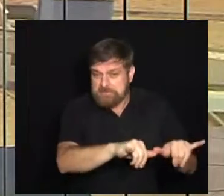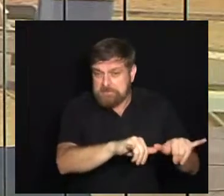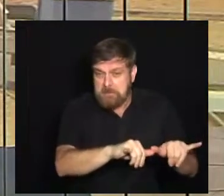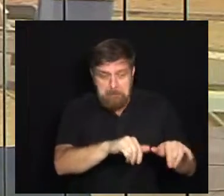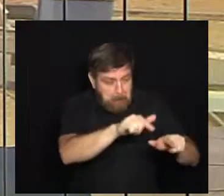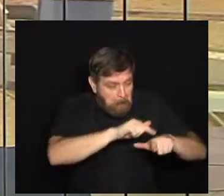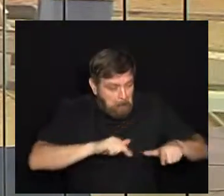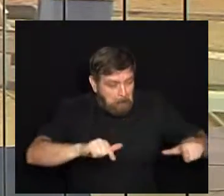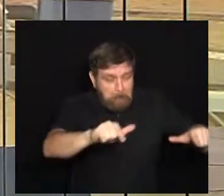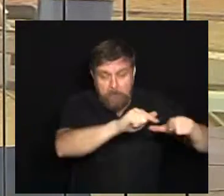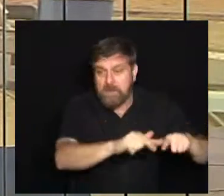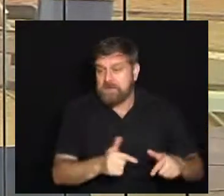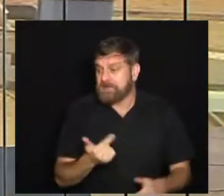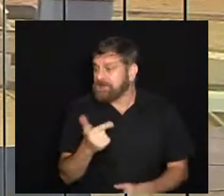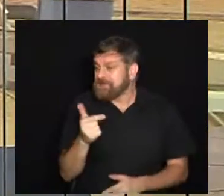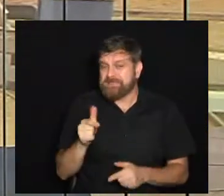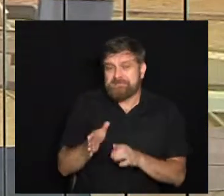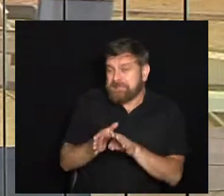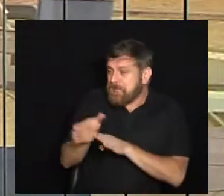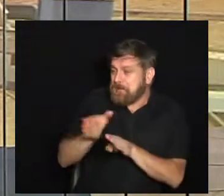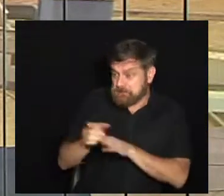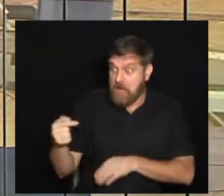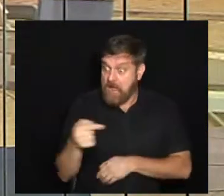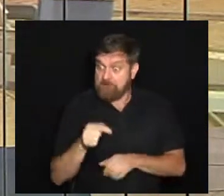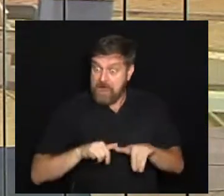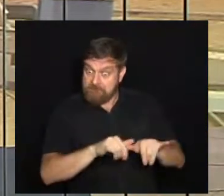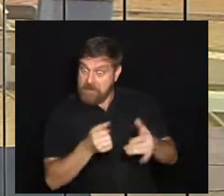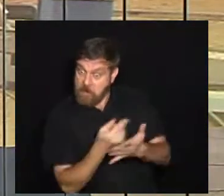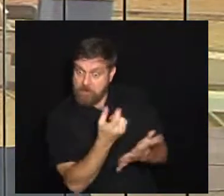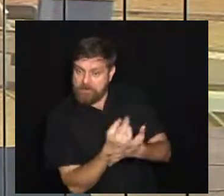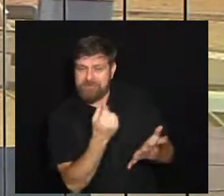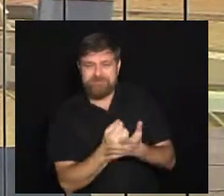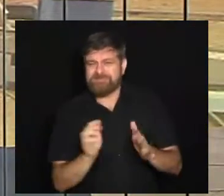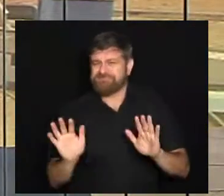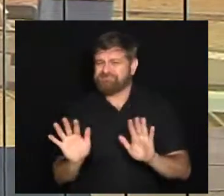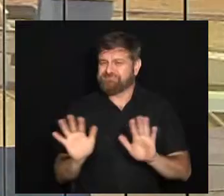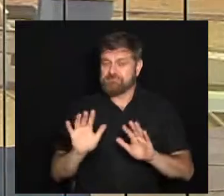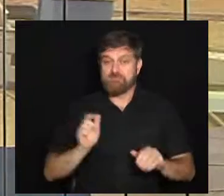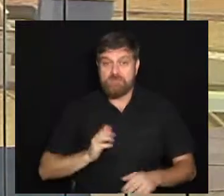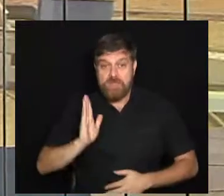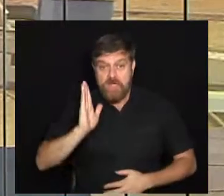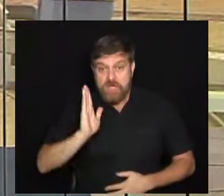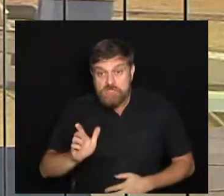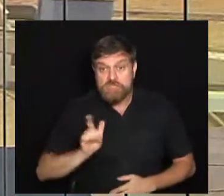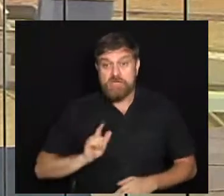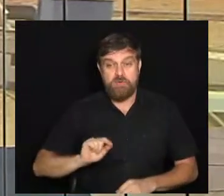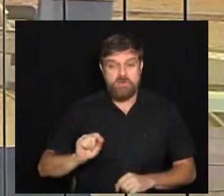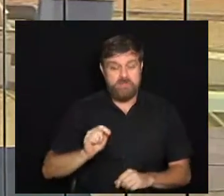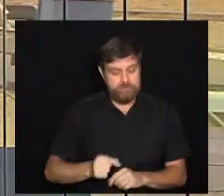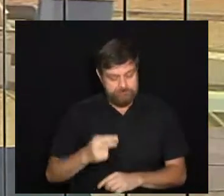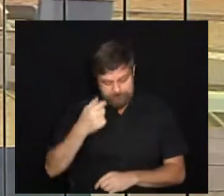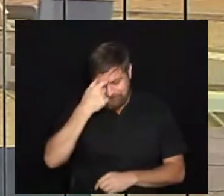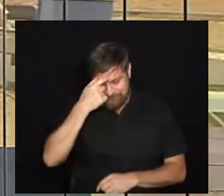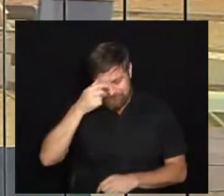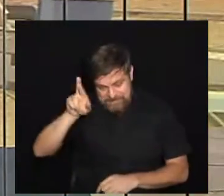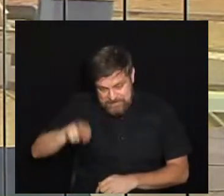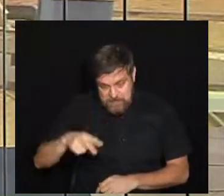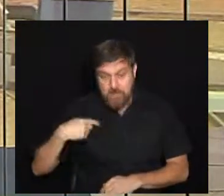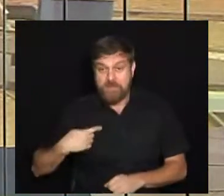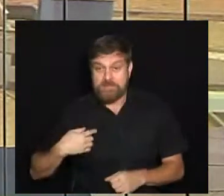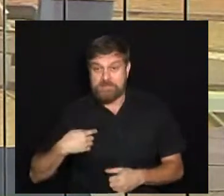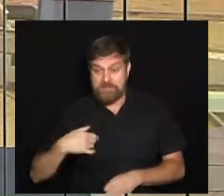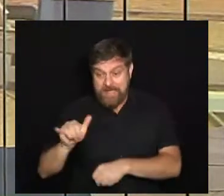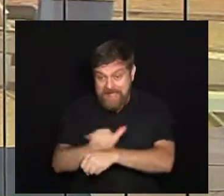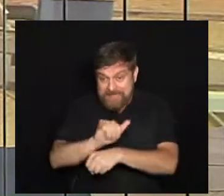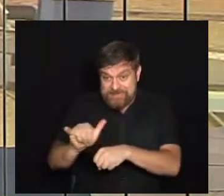indicação nenhuma orientação de nenhum agente público fala que as pessoas fazerem isso já precaução é o que é adotado medidas